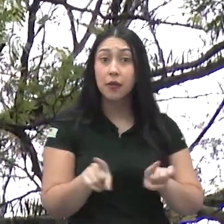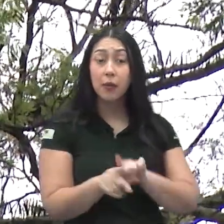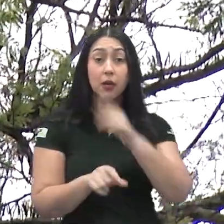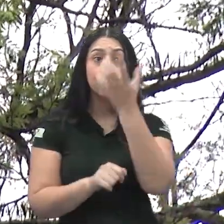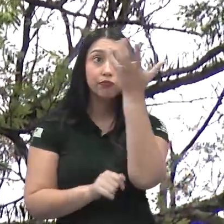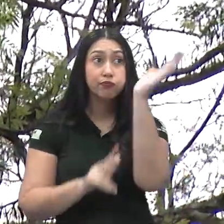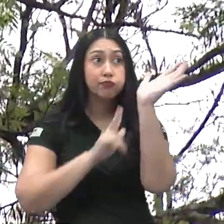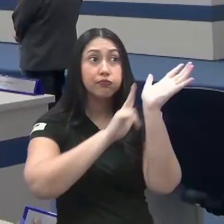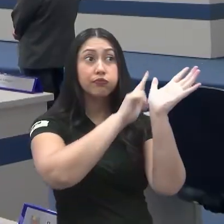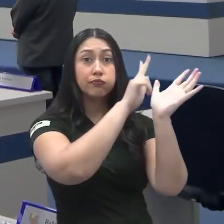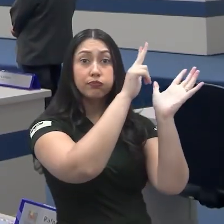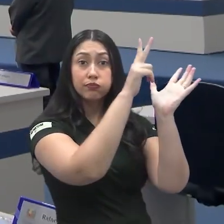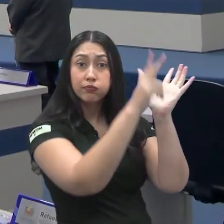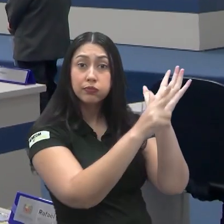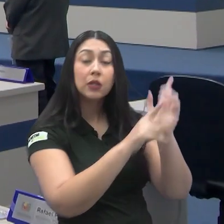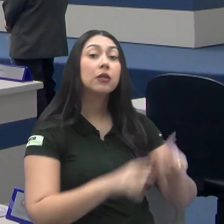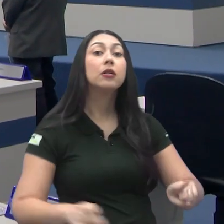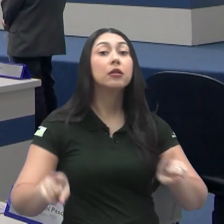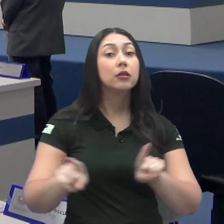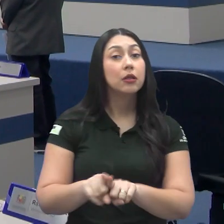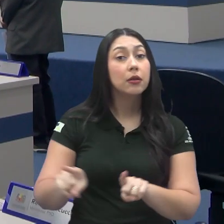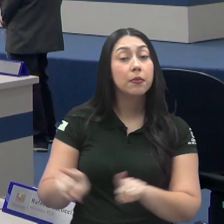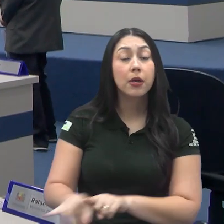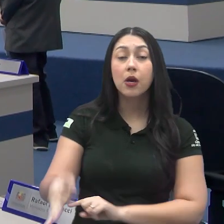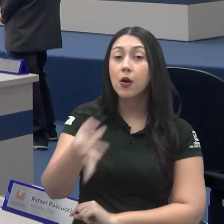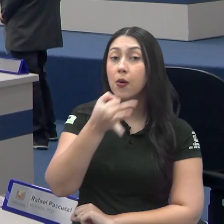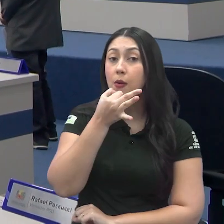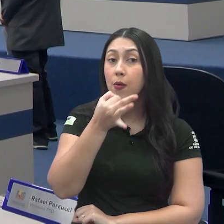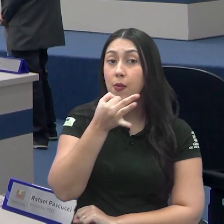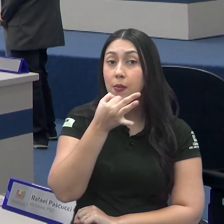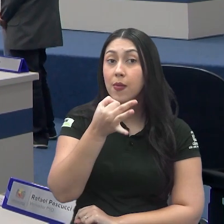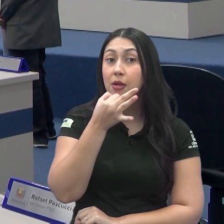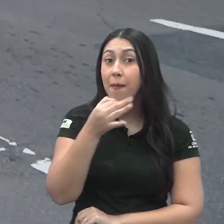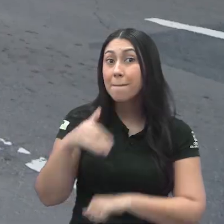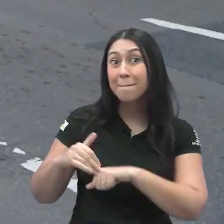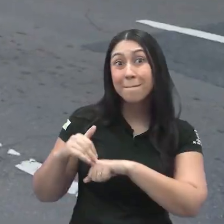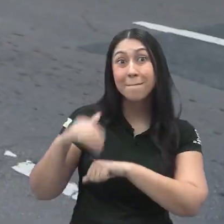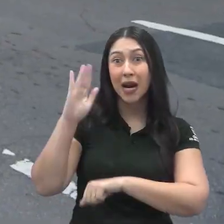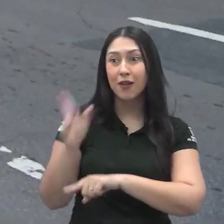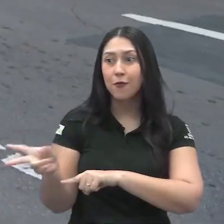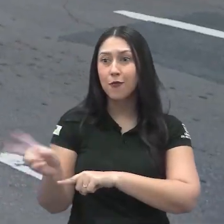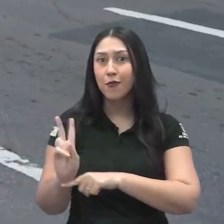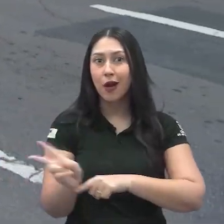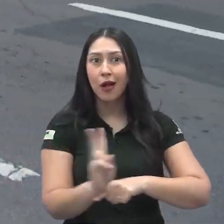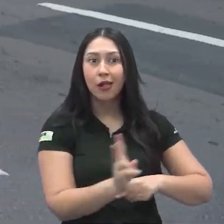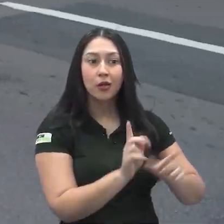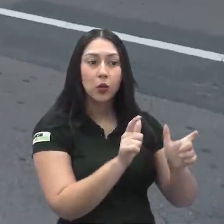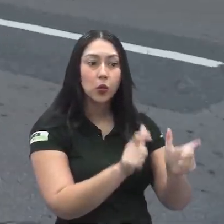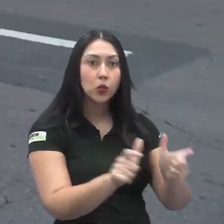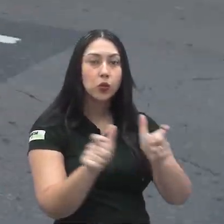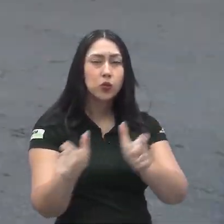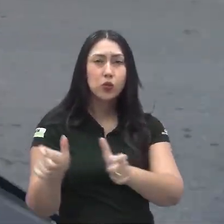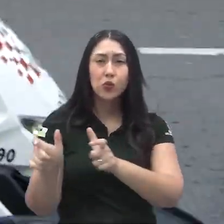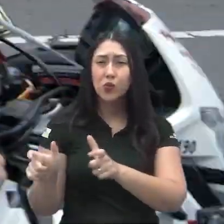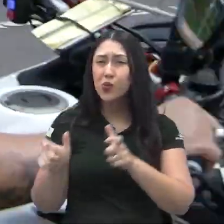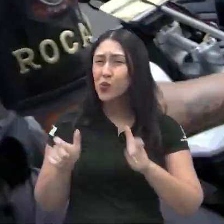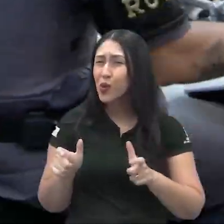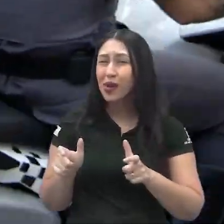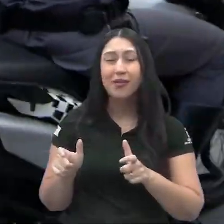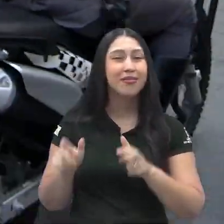de árvores. Os parlamentares também sugeriram ampliar a fiscalização de espaços que